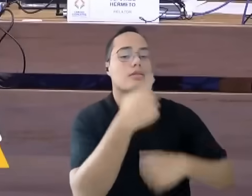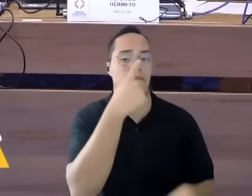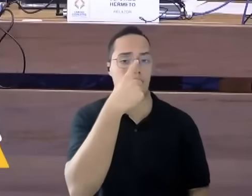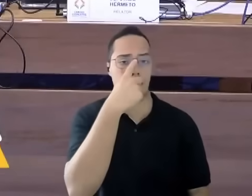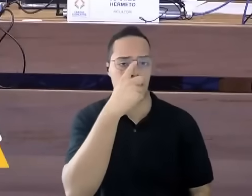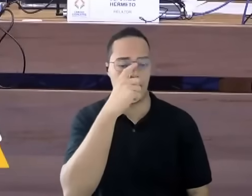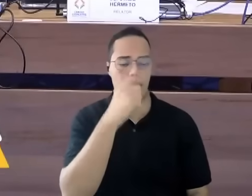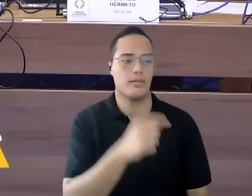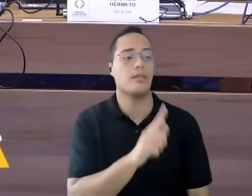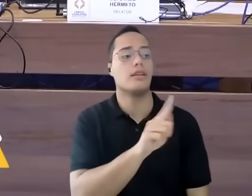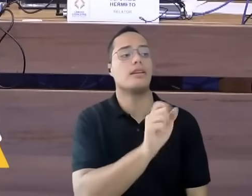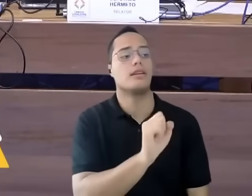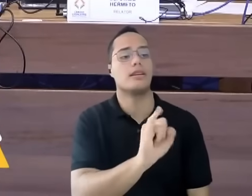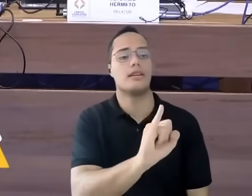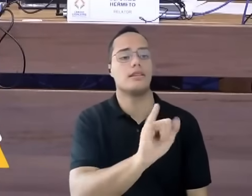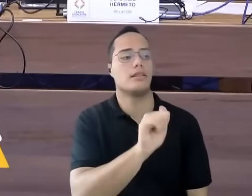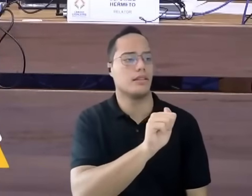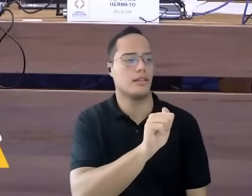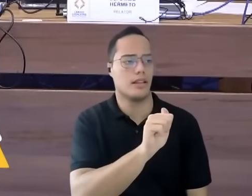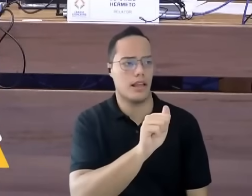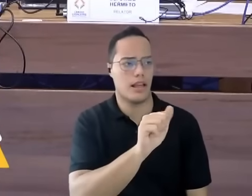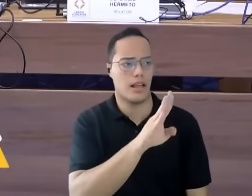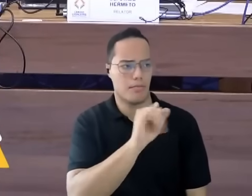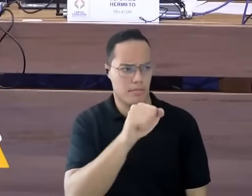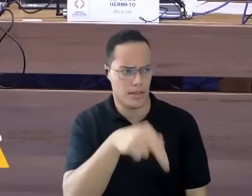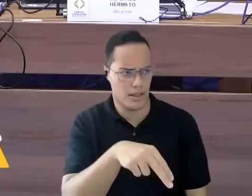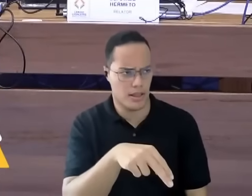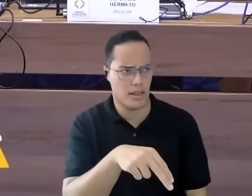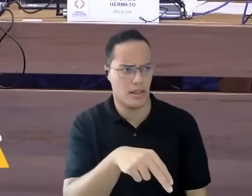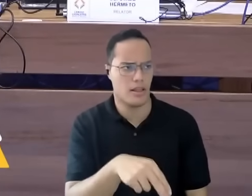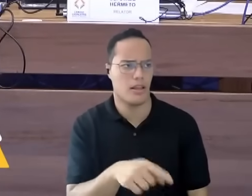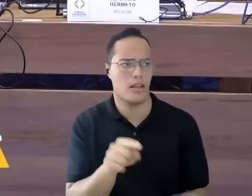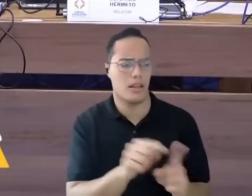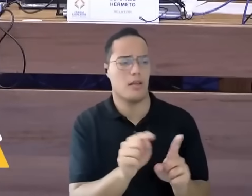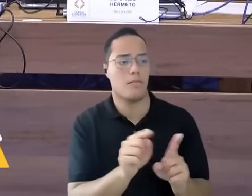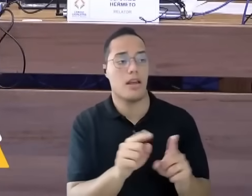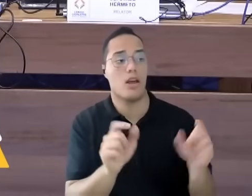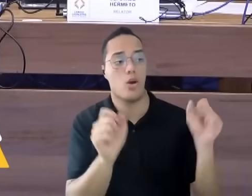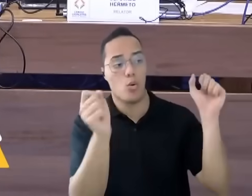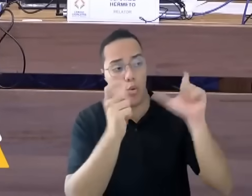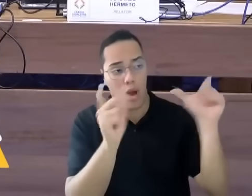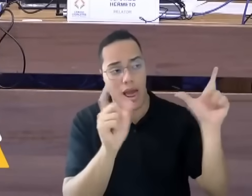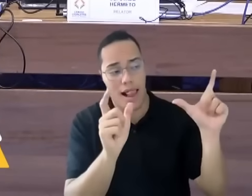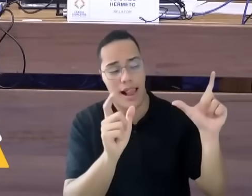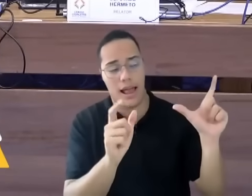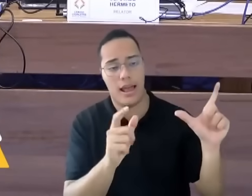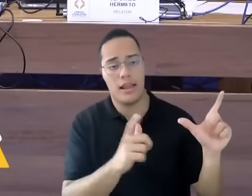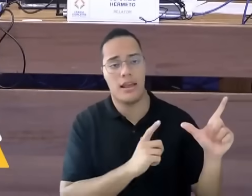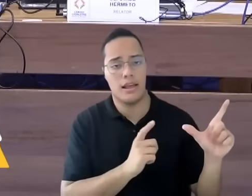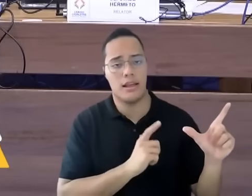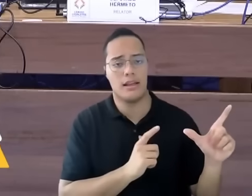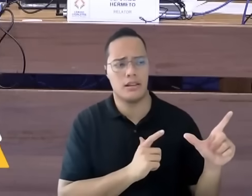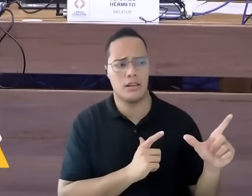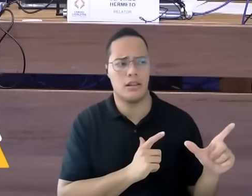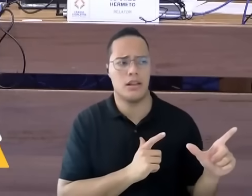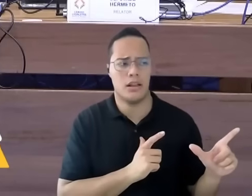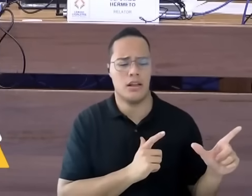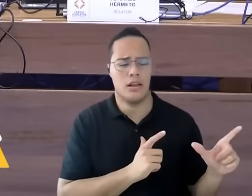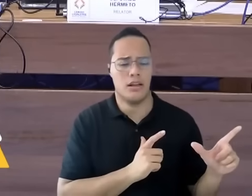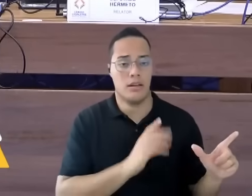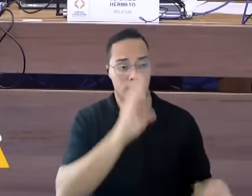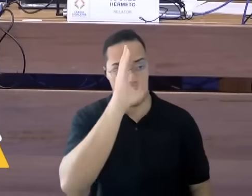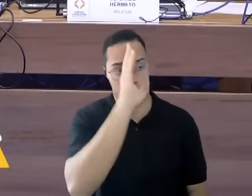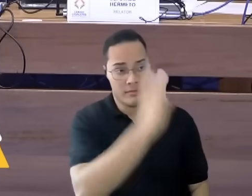com informações a bem os alertas já são de conhecimento público eles eram enviados direto para o